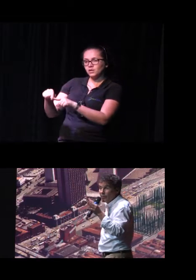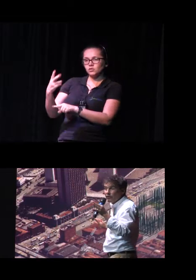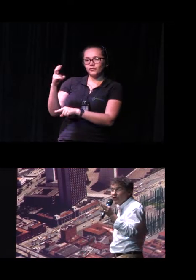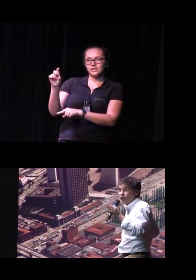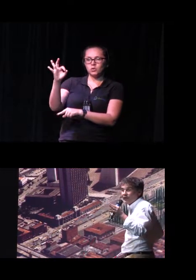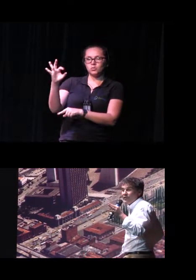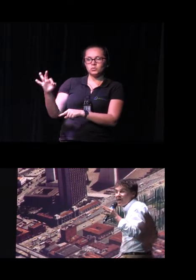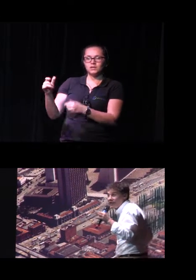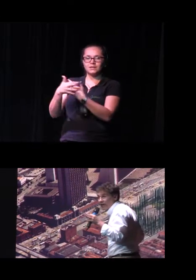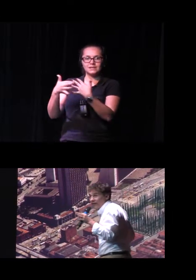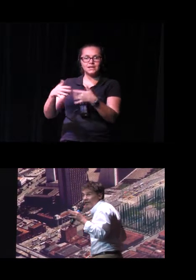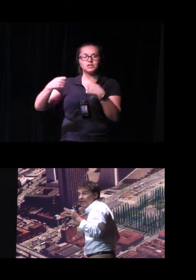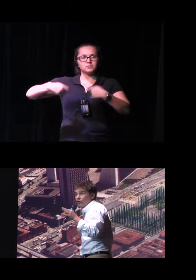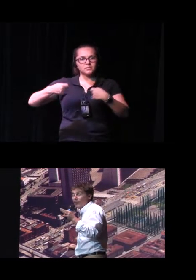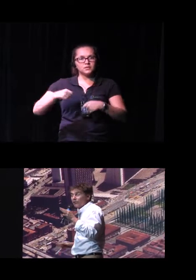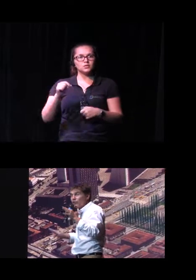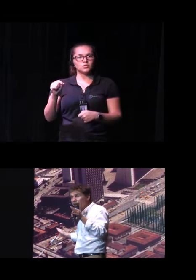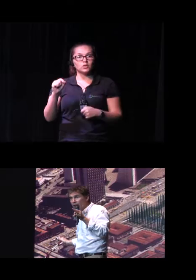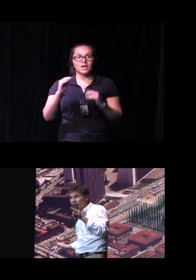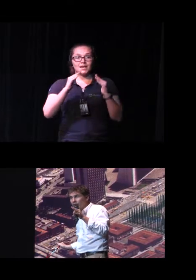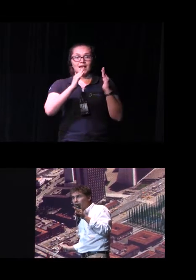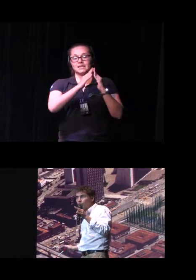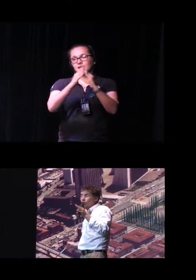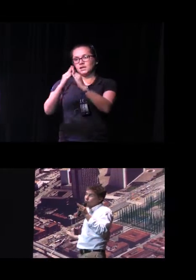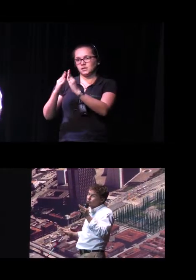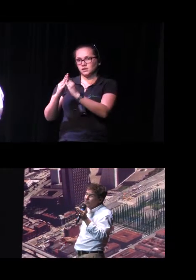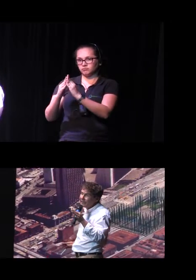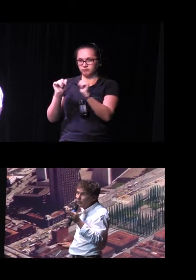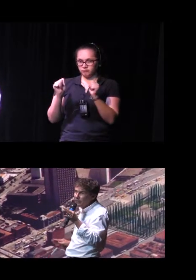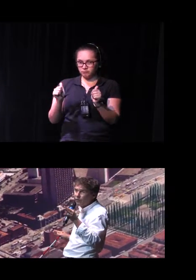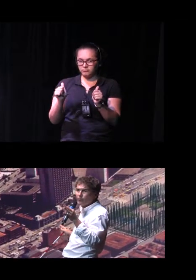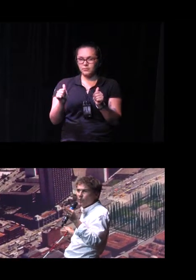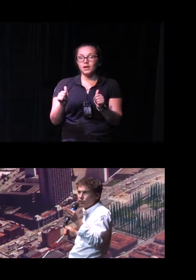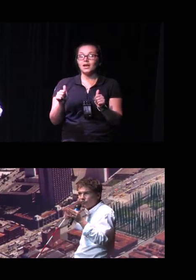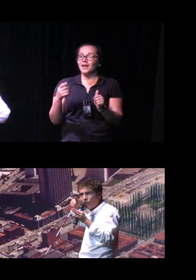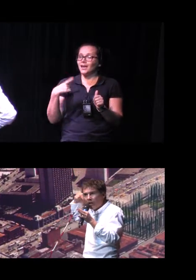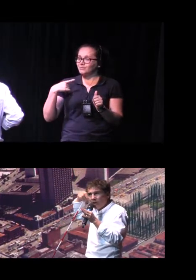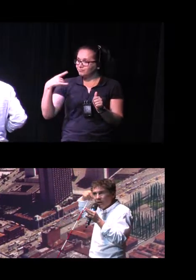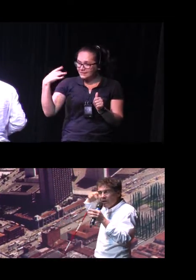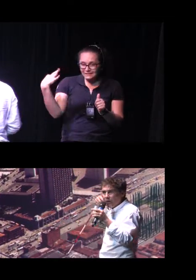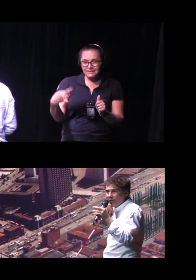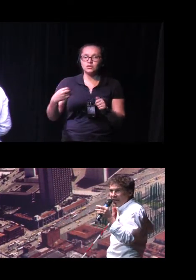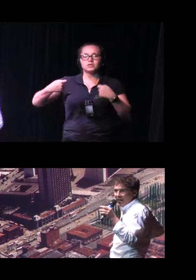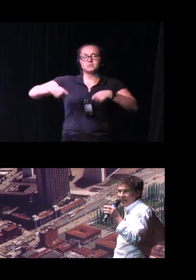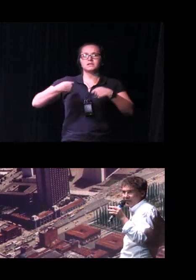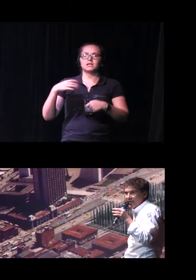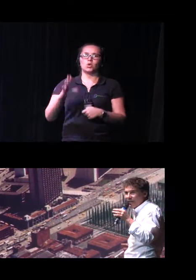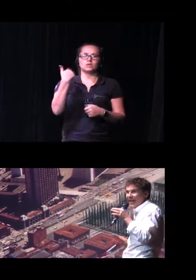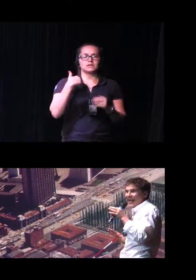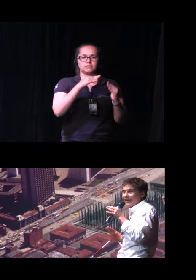um espaço, 25% da cidade é preciso ser de residências.